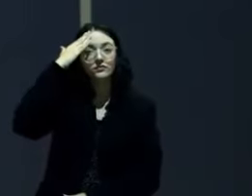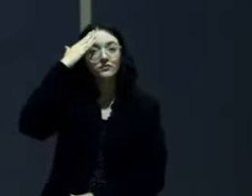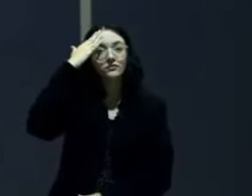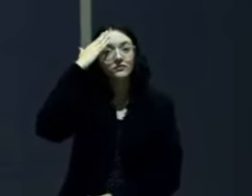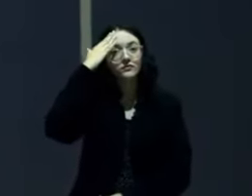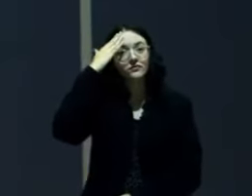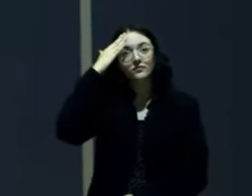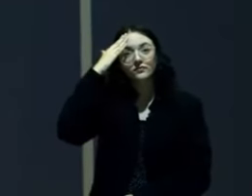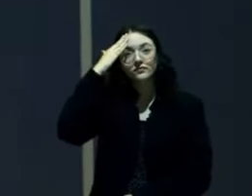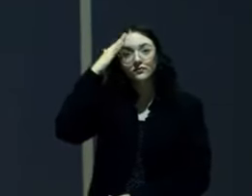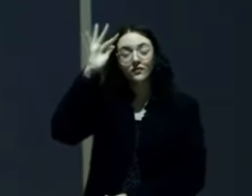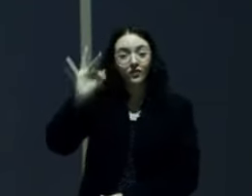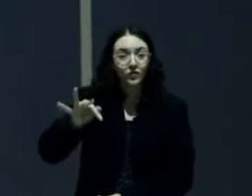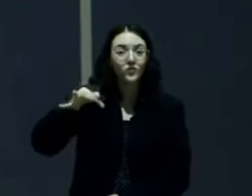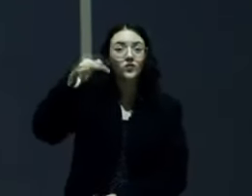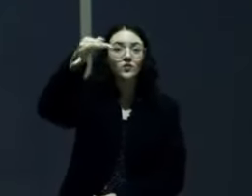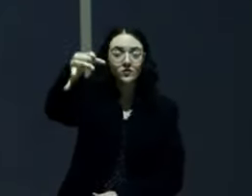vai acontecer